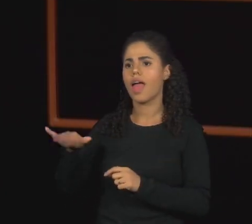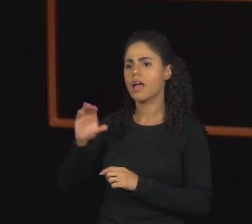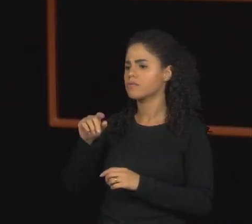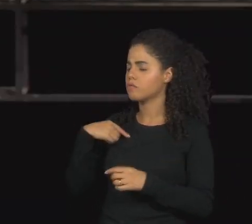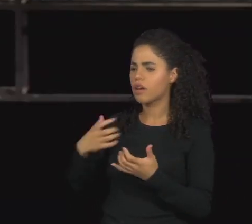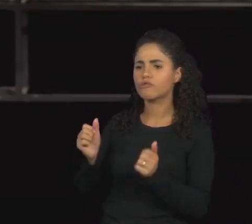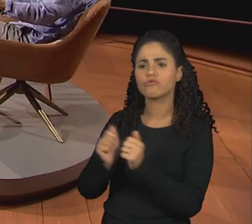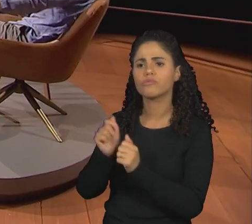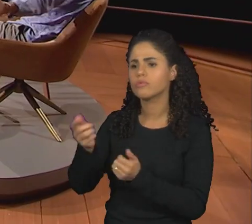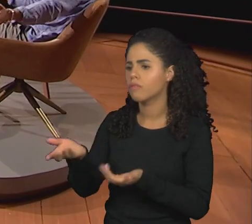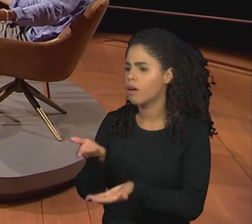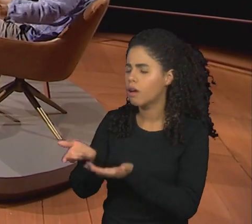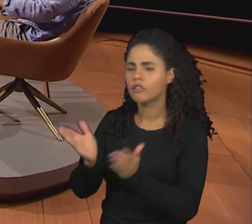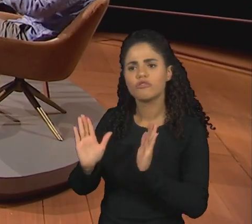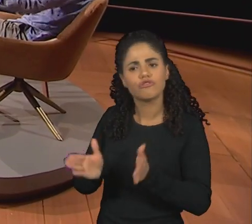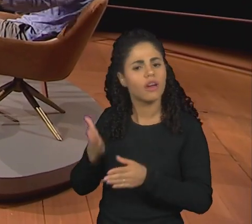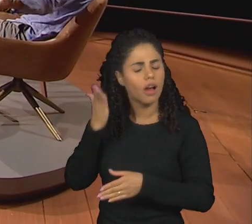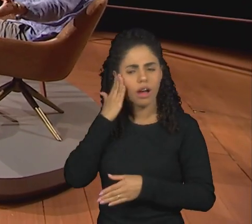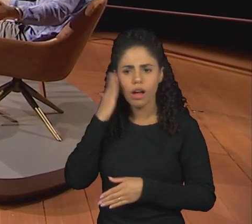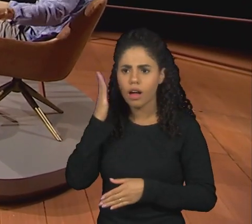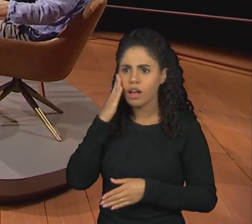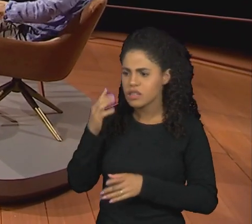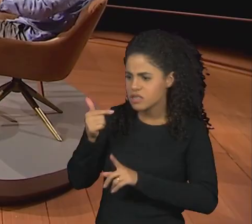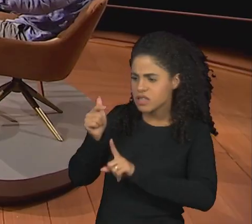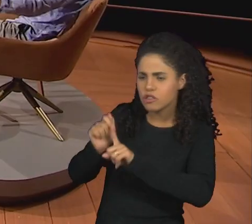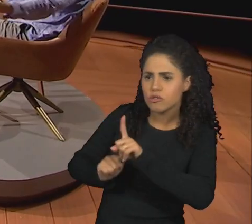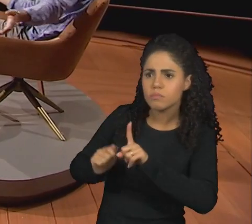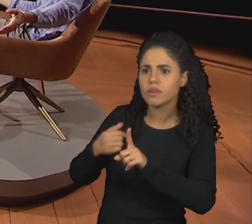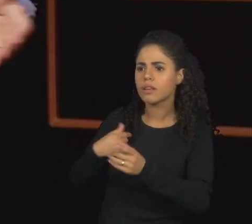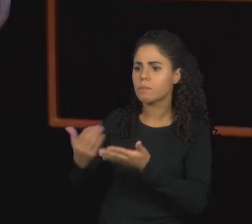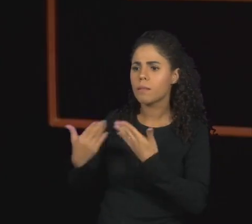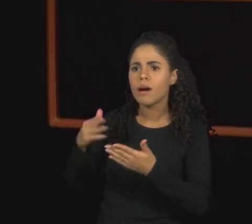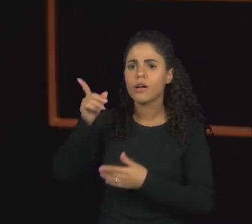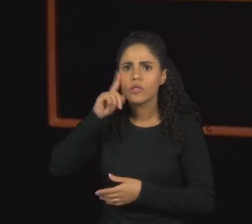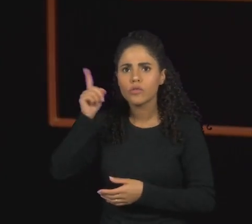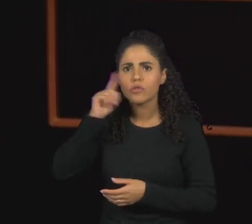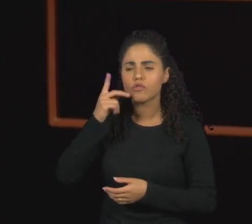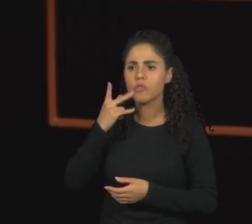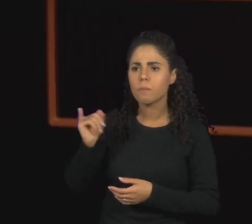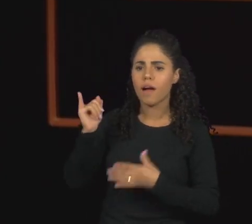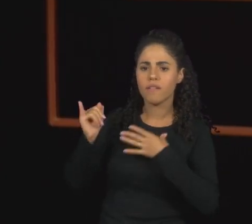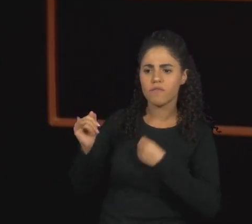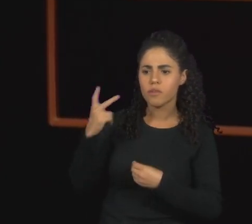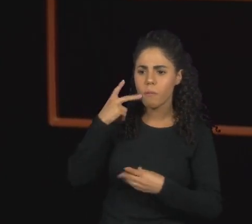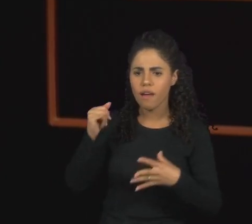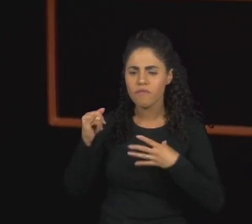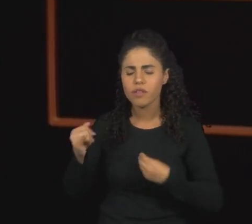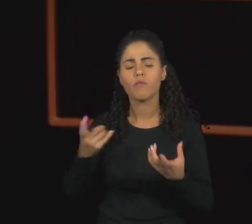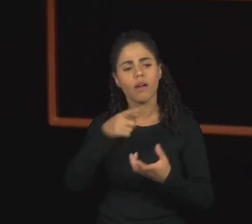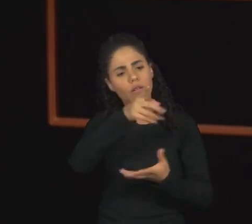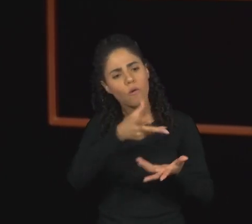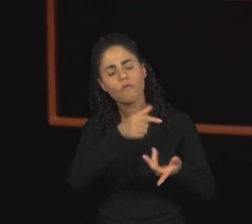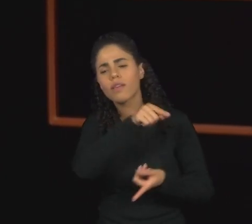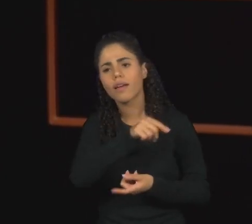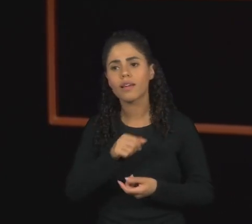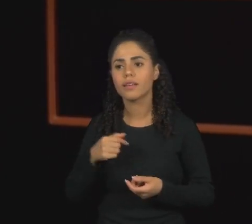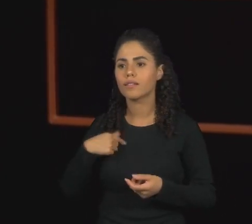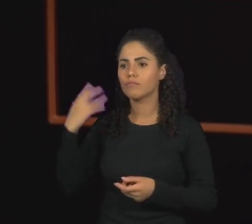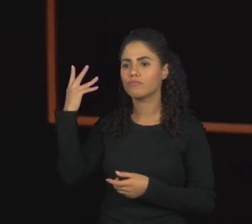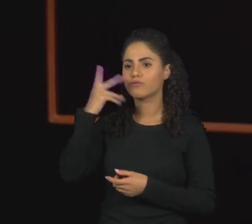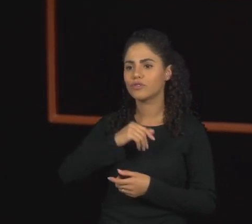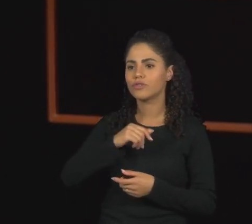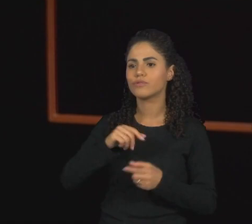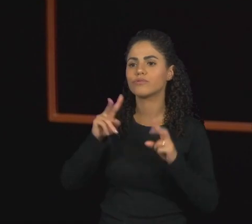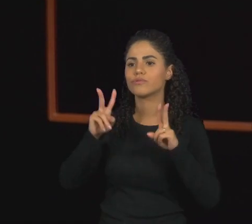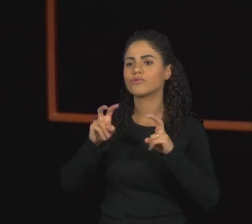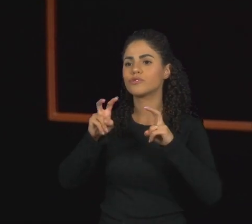estamos com essa relação construída, nós estamos há 7 meses convivendo diariamente como pai e filho, e a peça é muito bonita, fala de